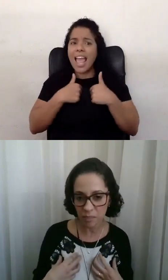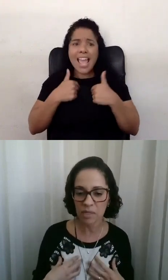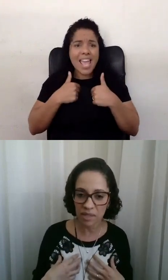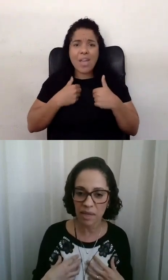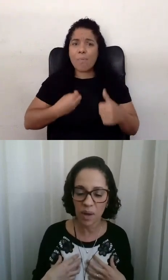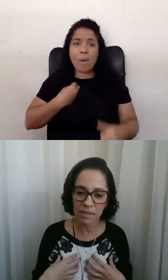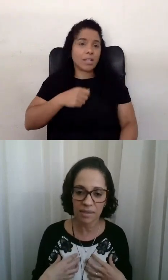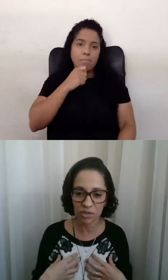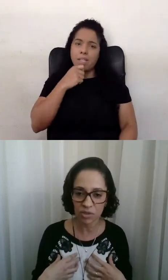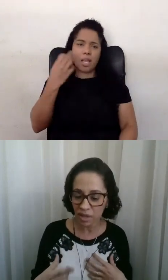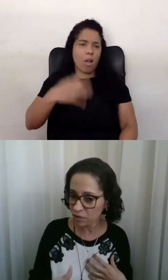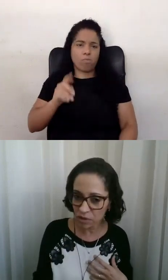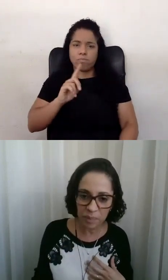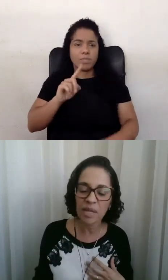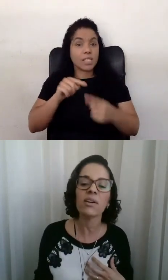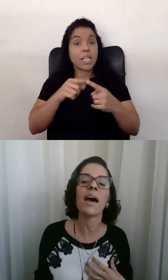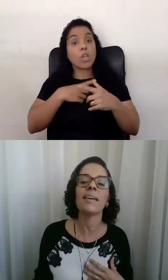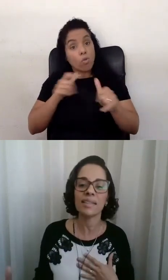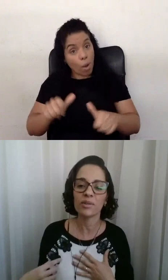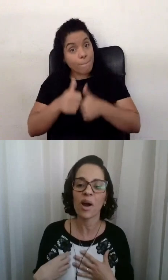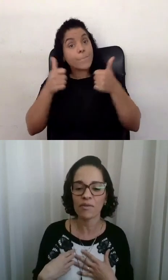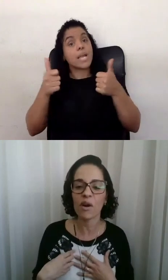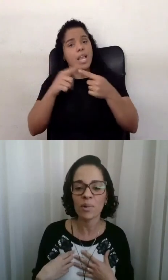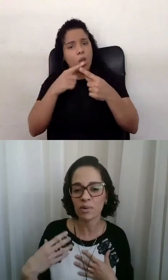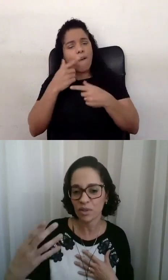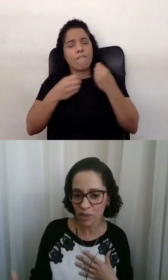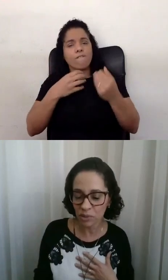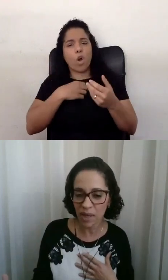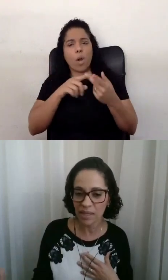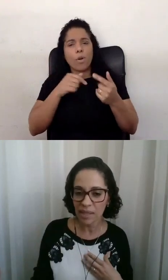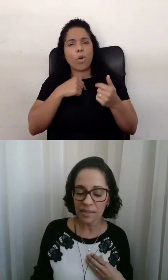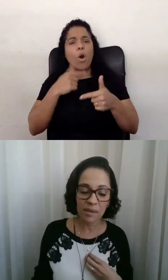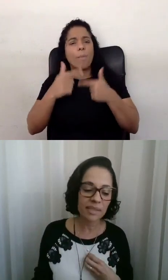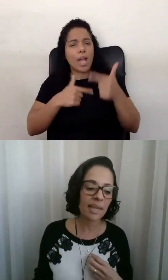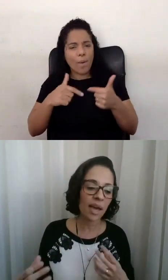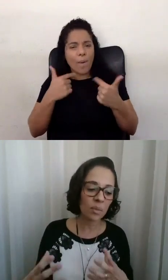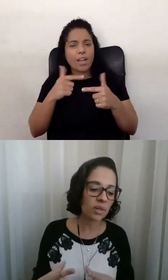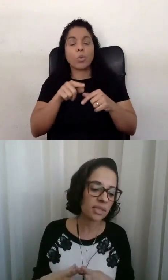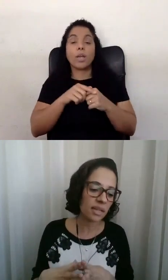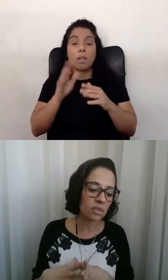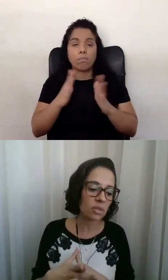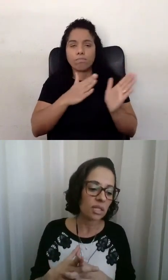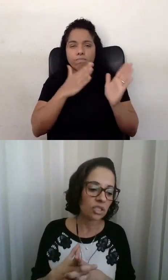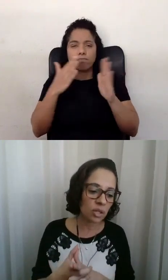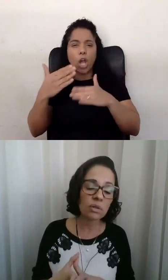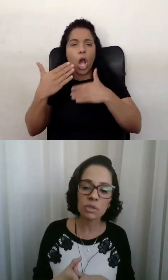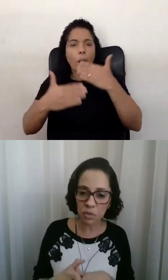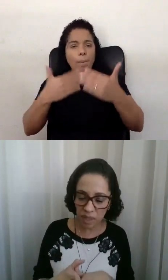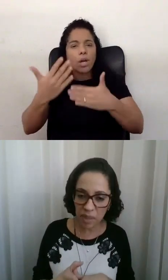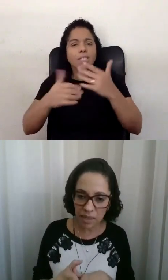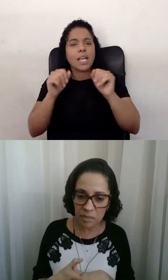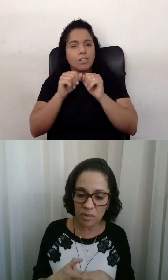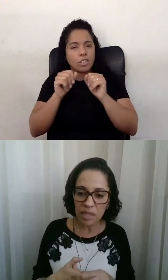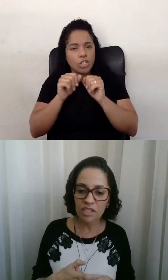participação adequada nisso, eu vou melhorar aí a forma com que eu atuei. Então, assim, é um processo de